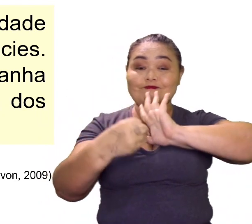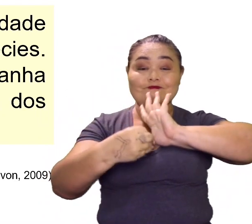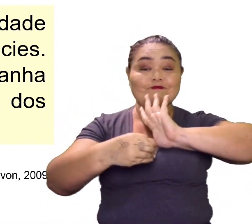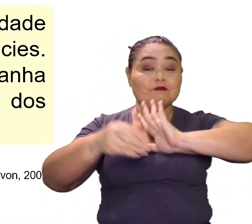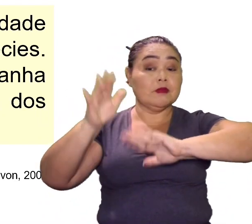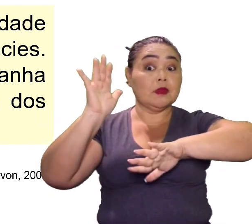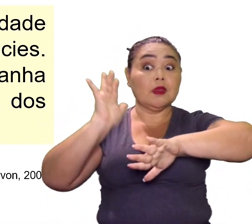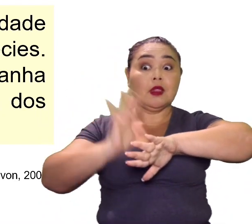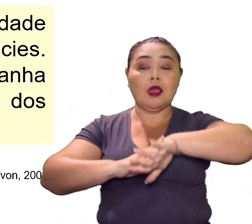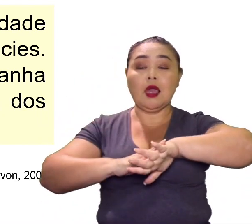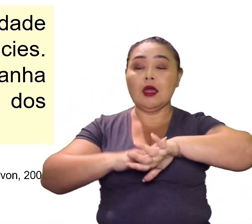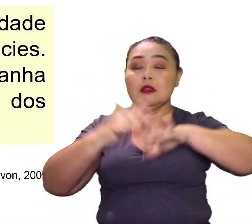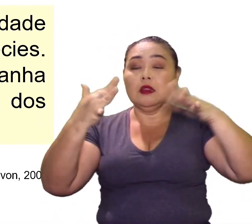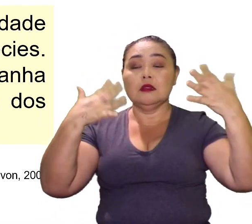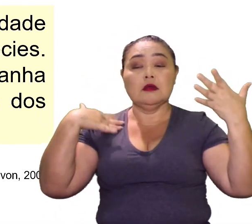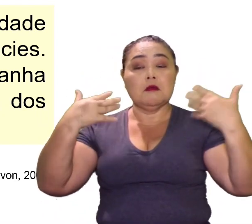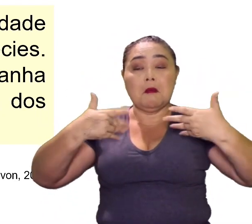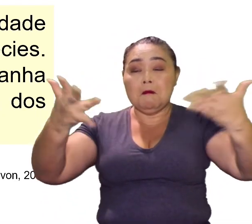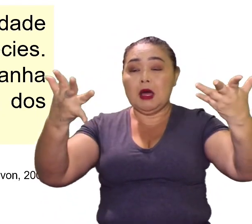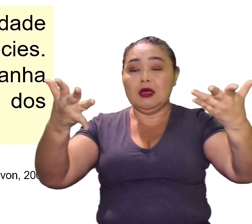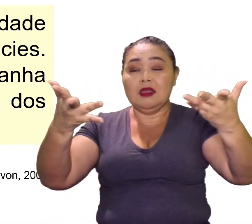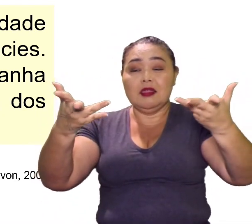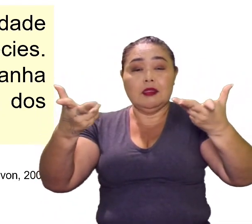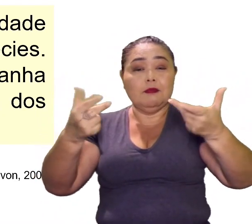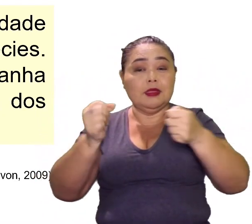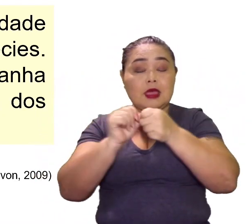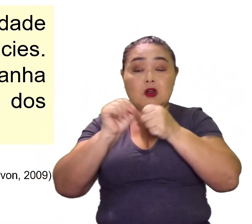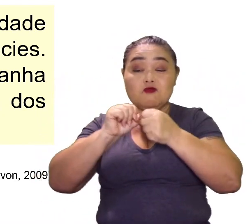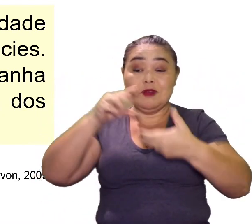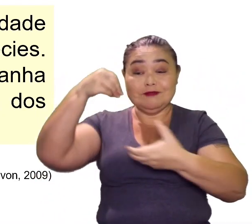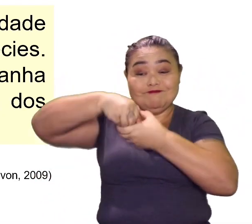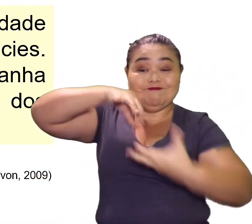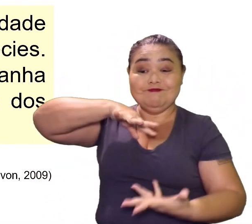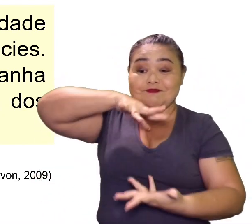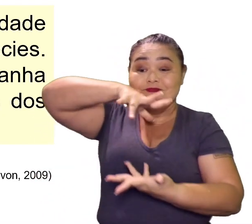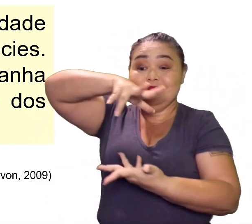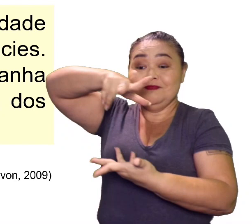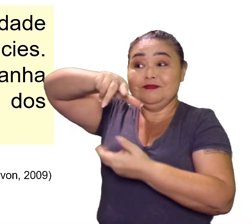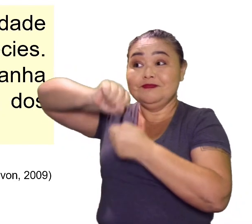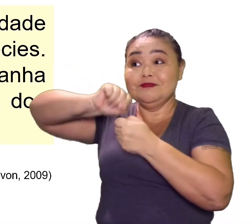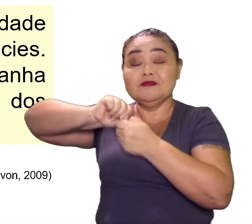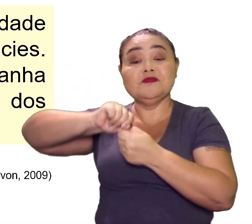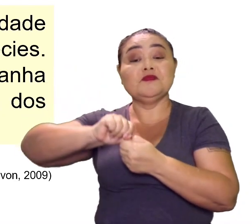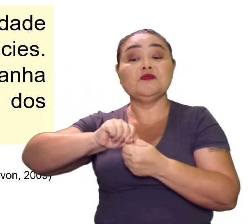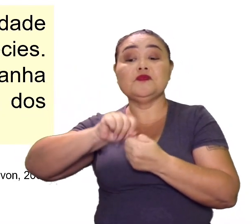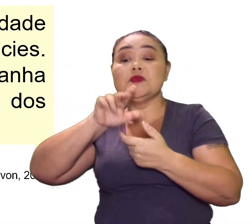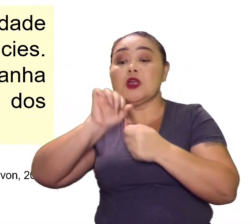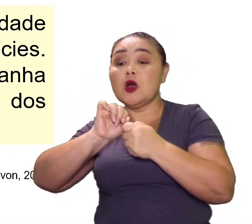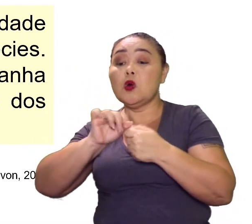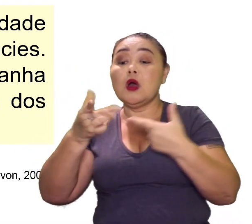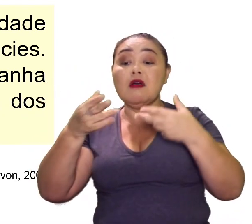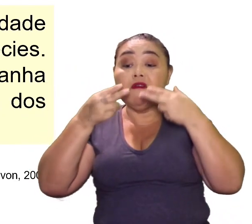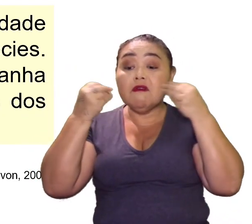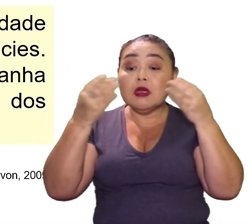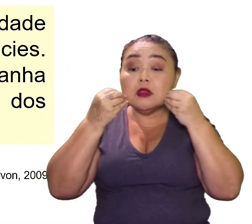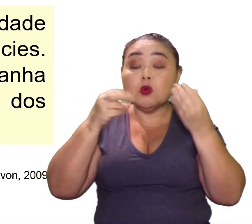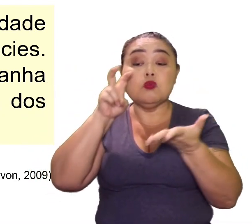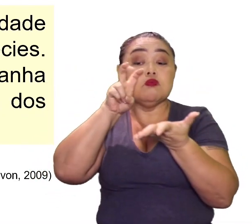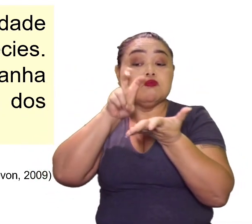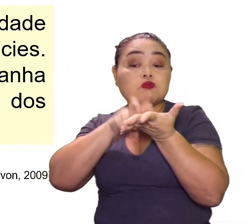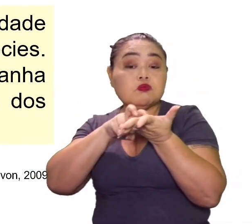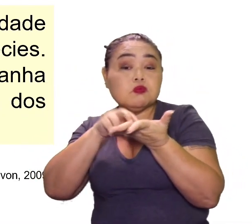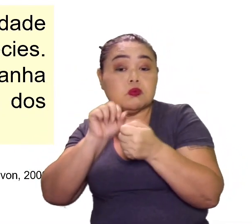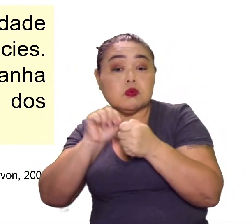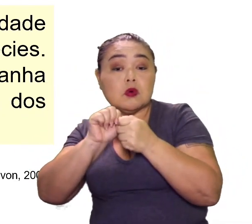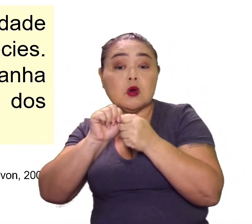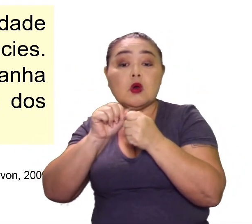mais espetacular do planeta Terra, incluindo felinos, roedores,